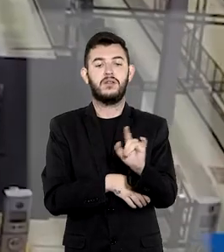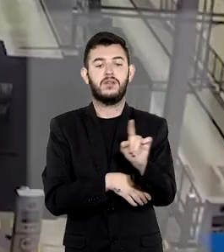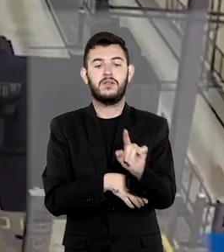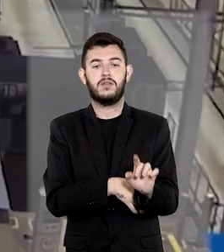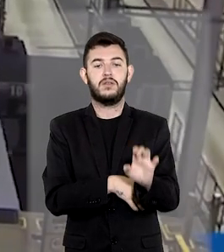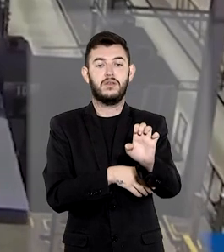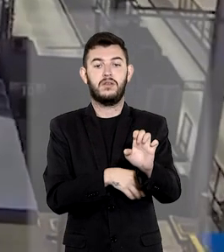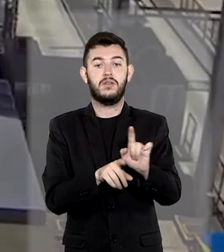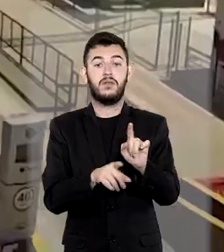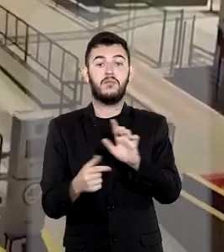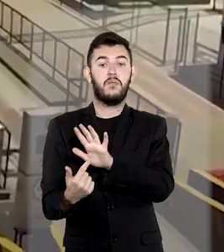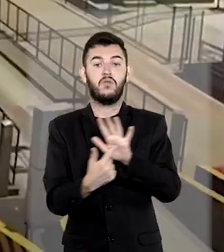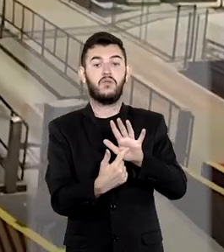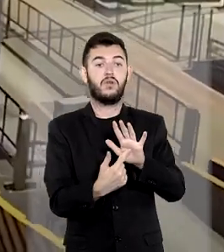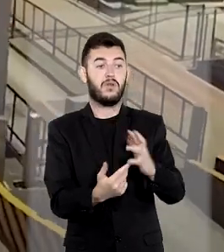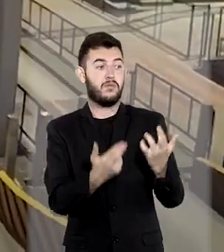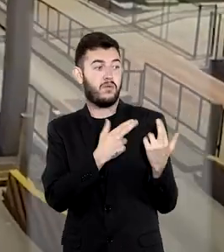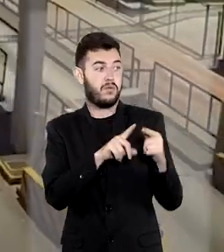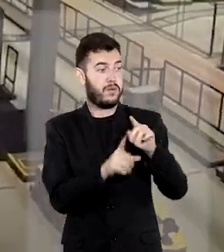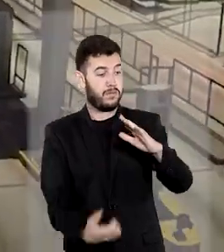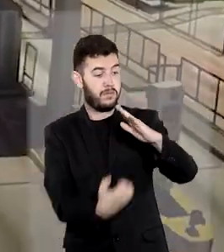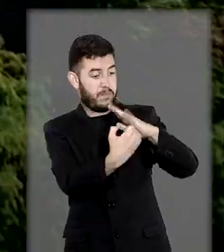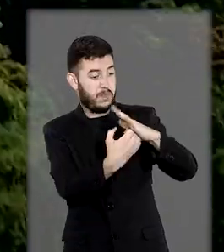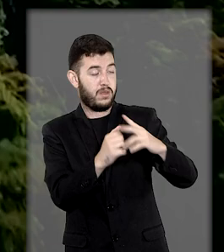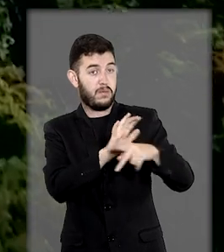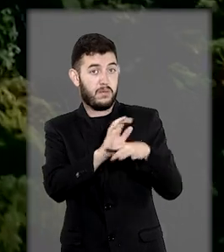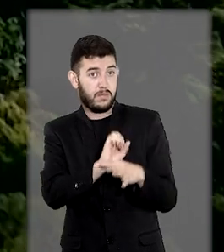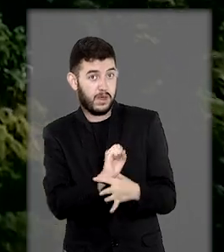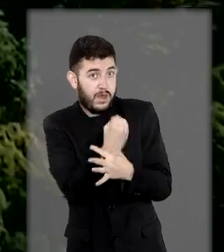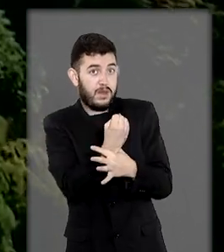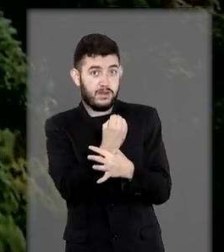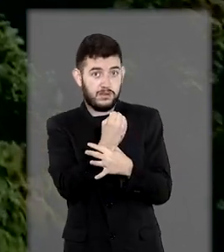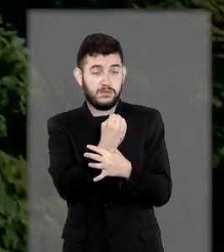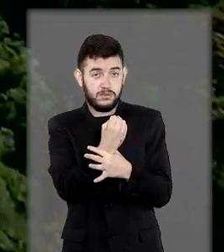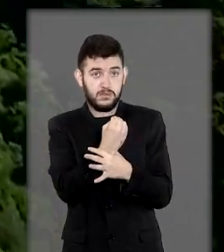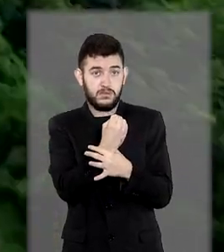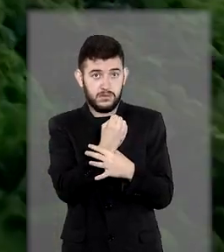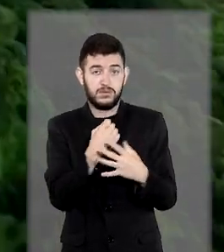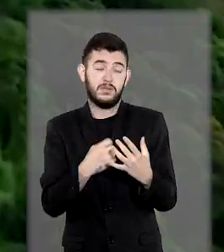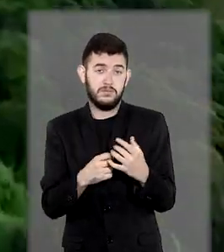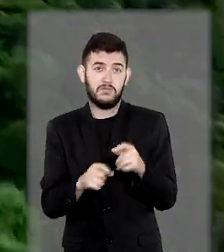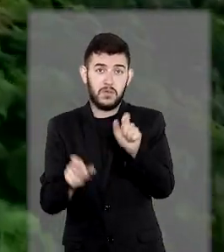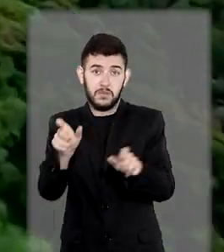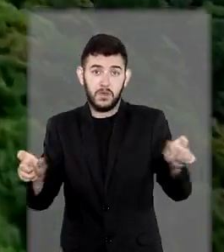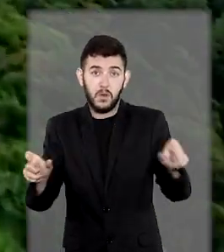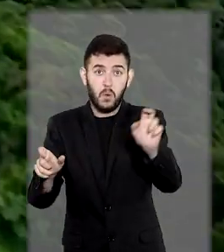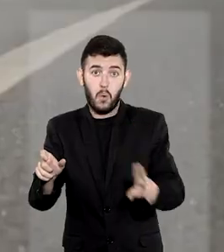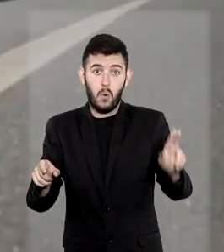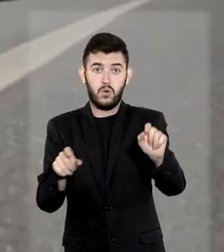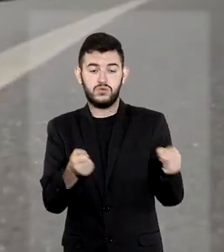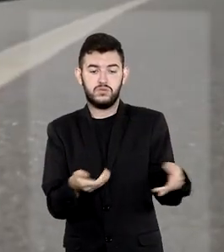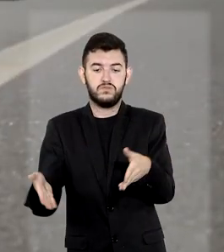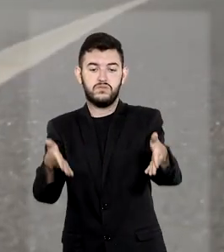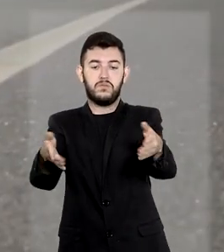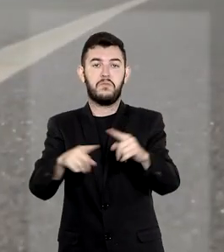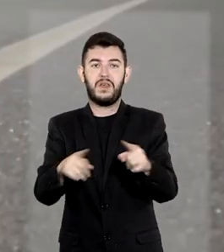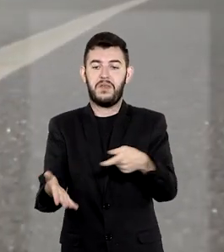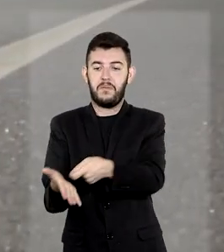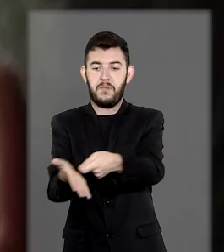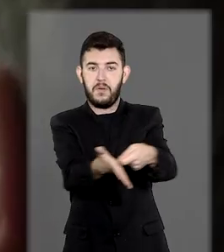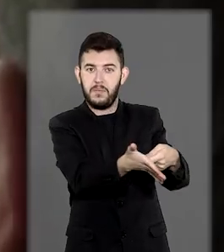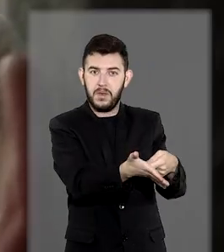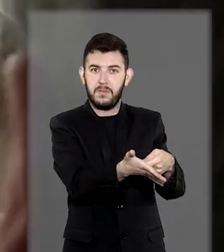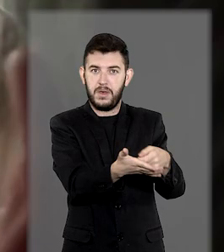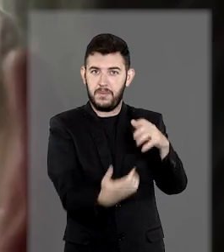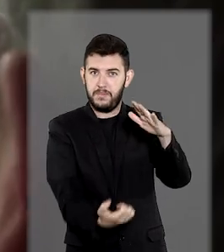da concessionária de garantir a segurança dos usuários diz respeito à própria utilização da rodovia, mas não se pode